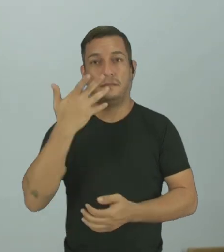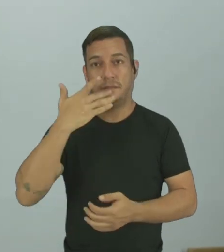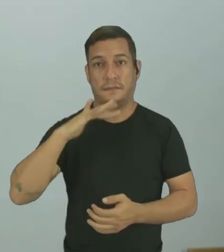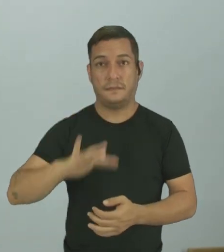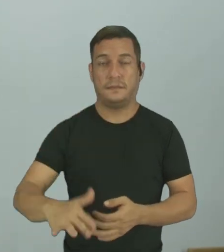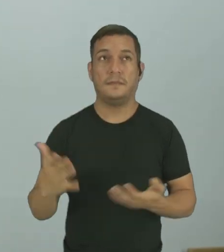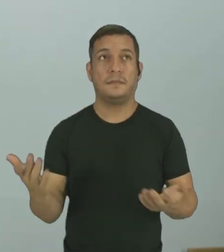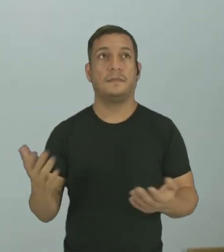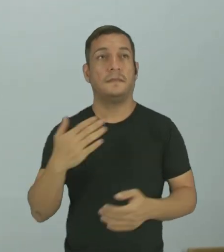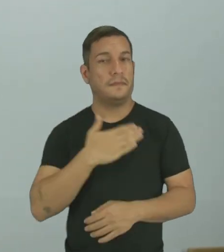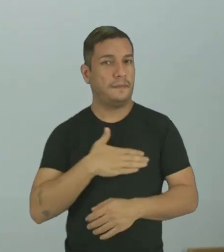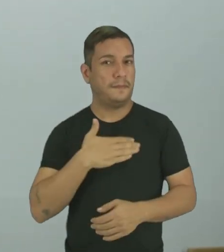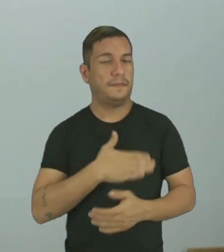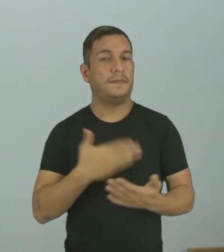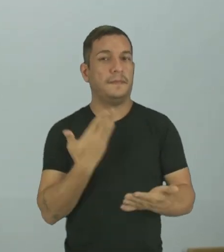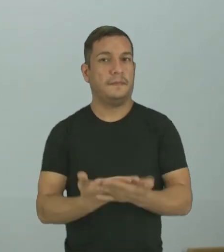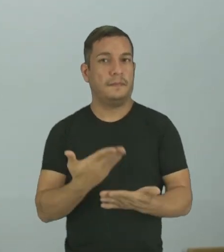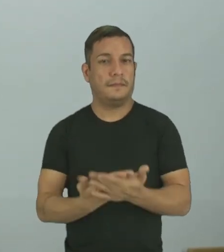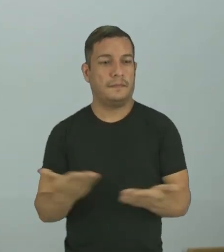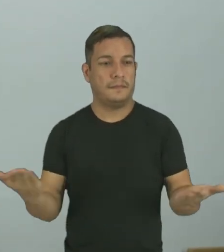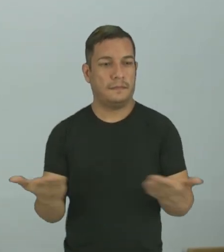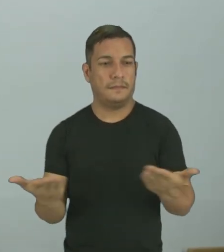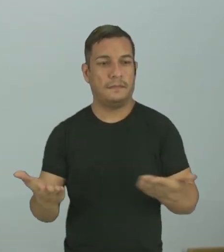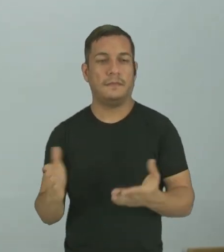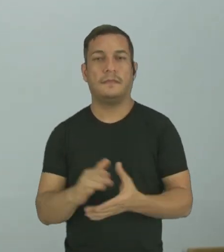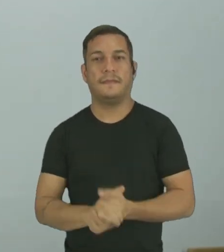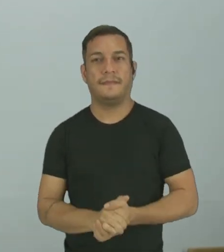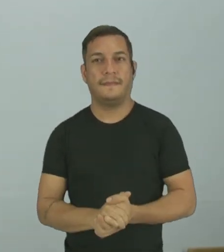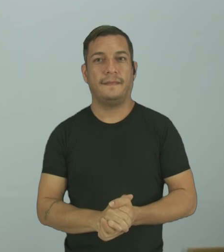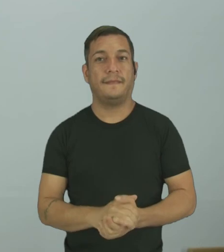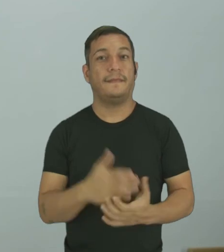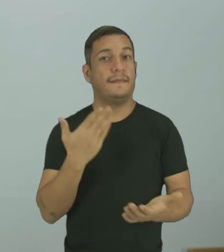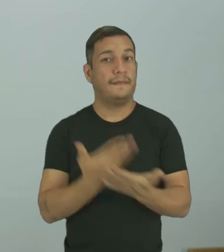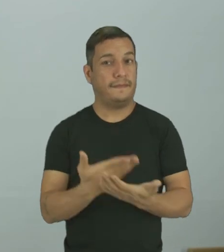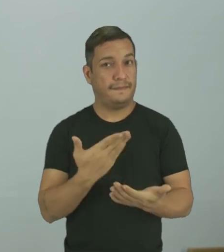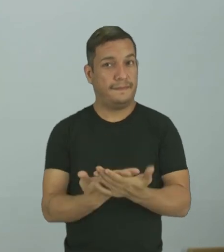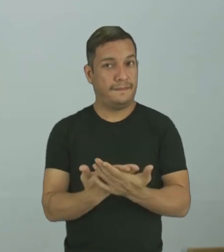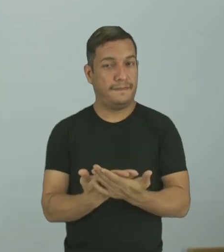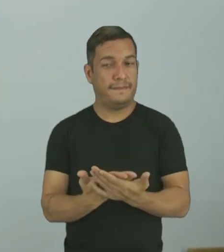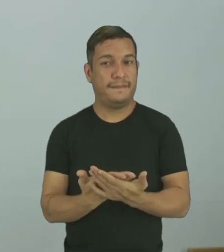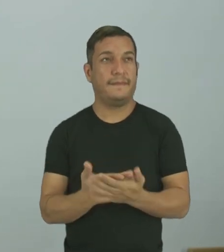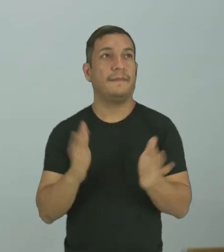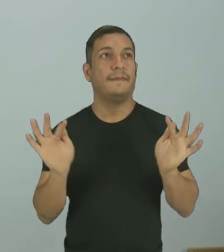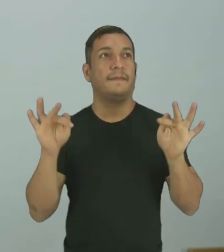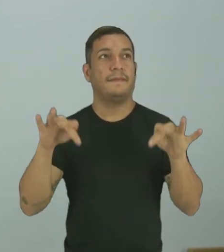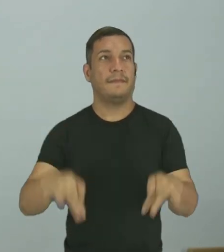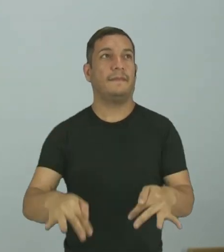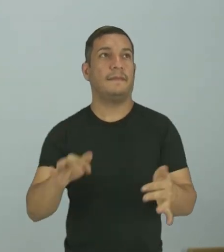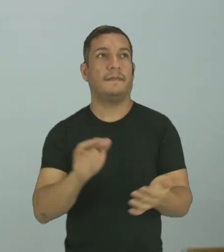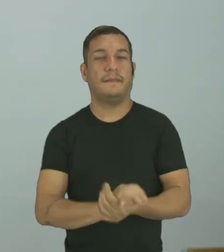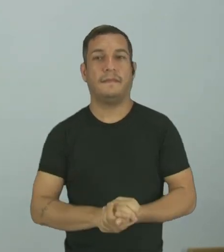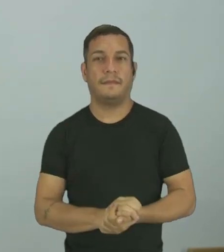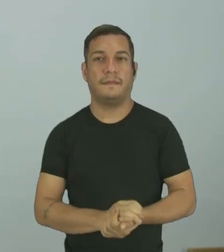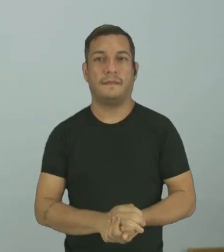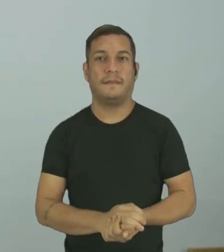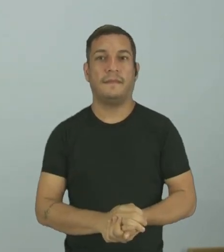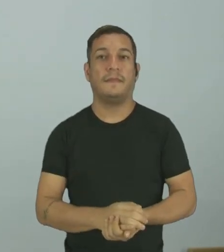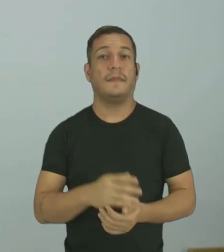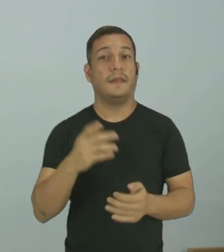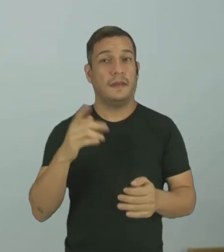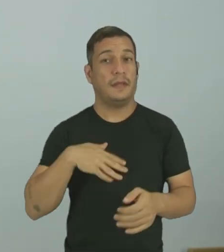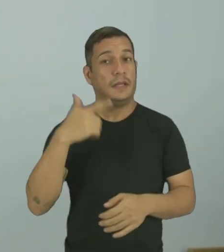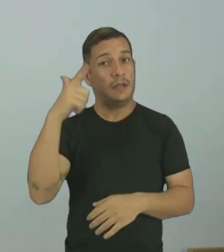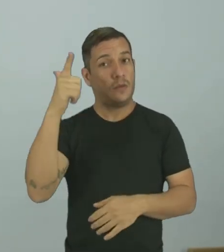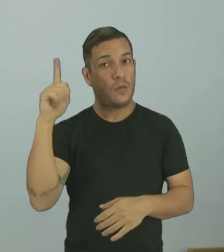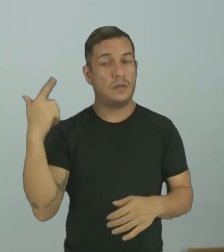Crianças, gostaram da nossa aula de hoje? A nossa aula de hoje chegou ao fim. Para essa